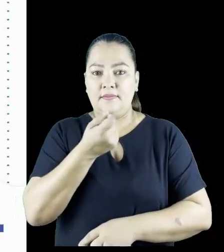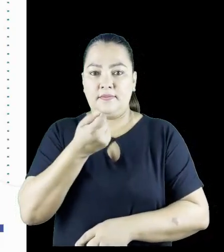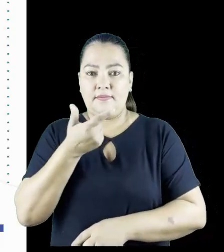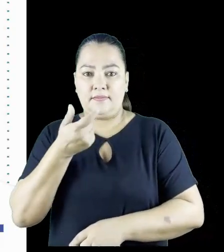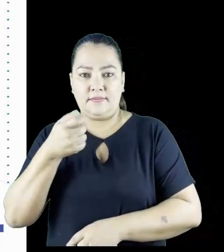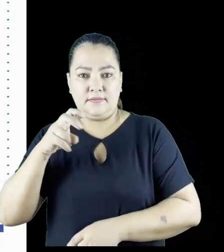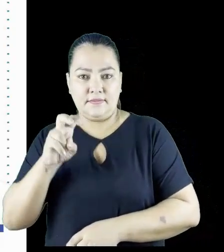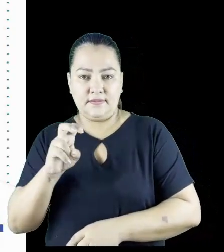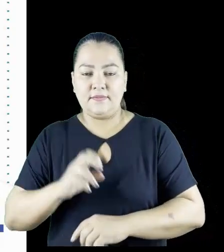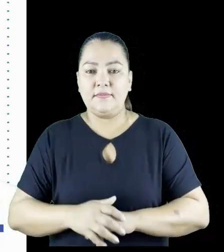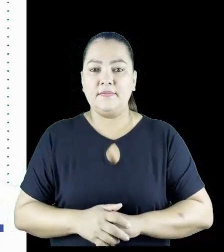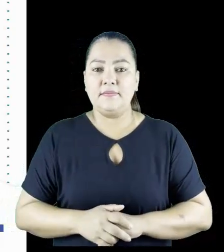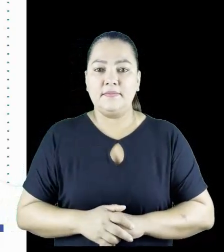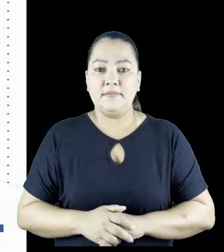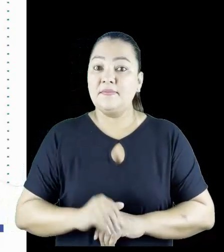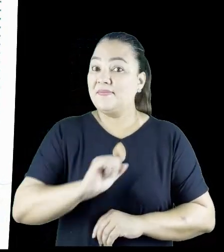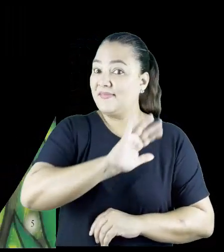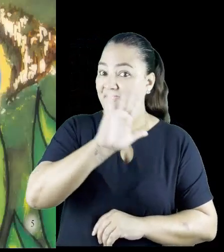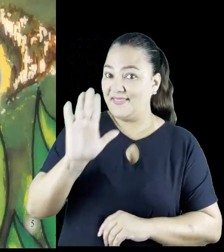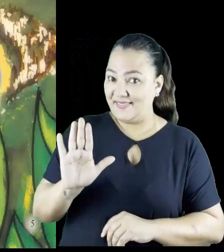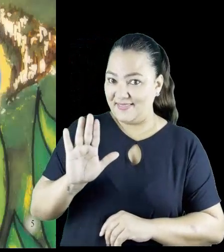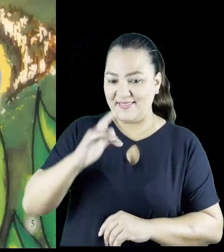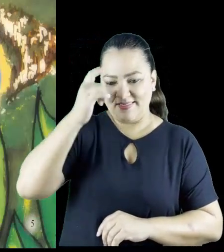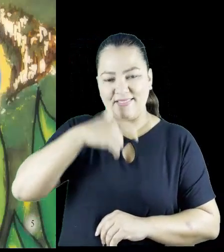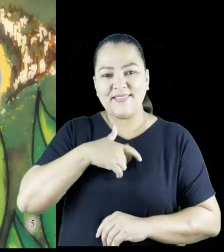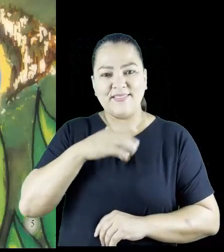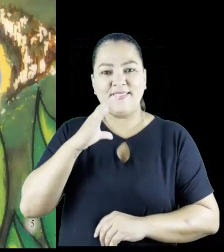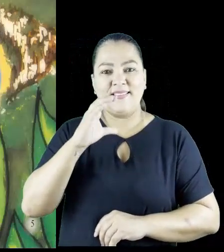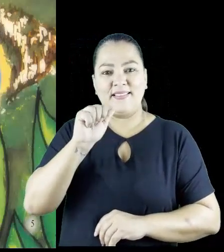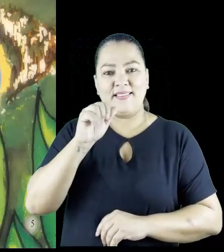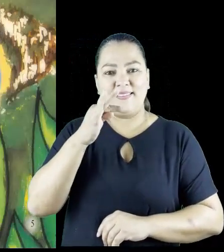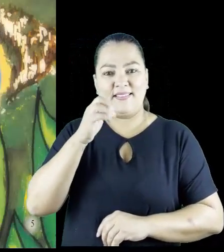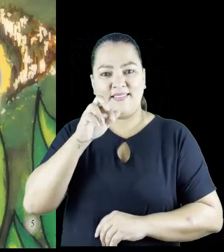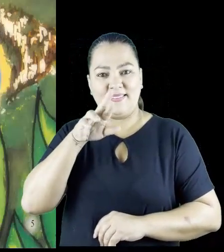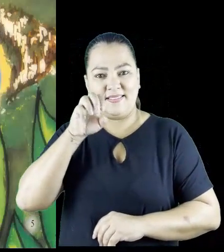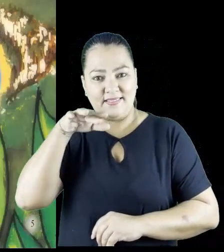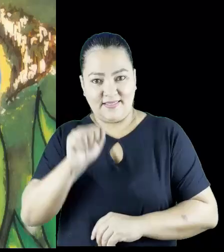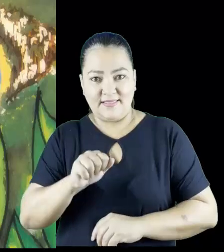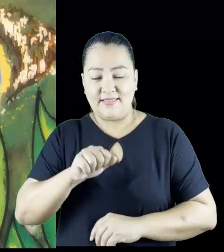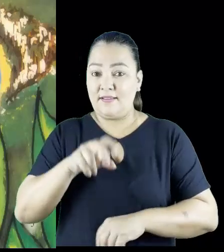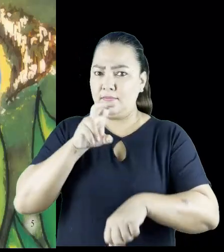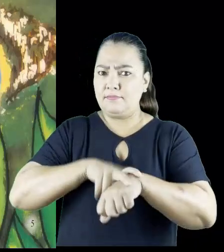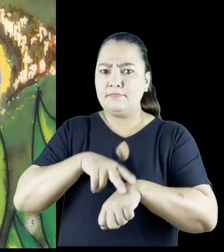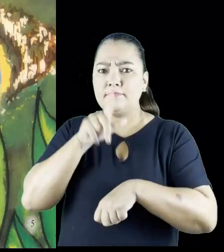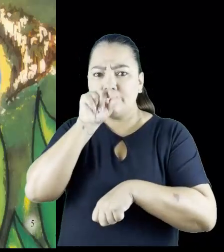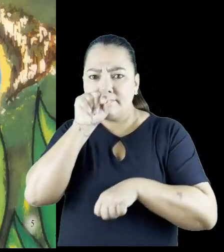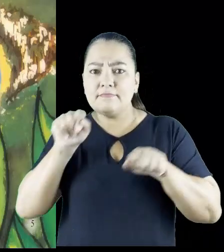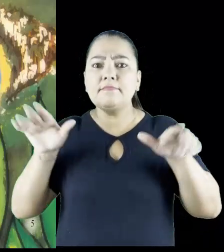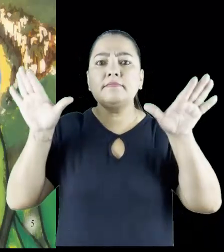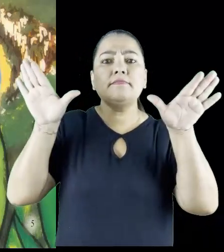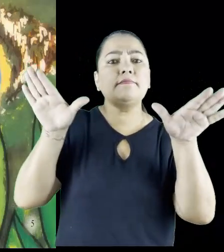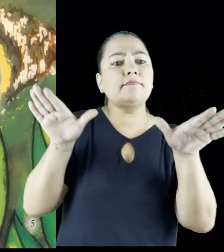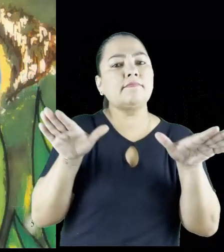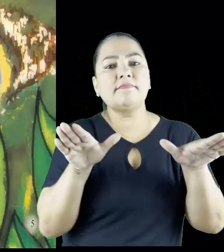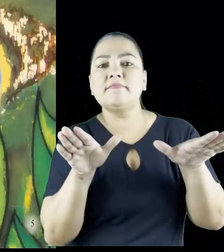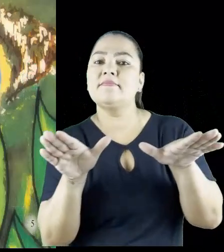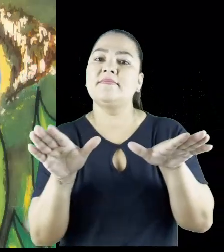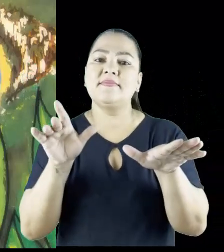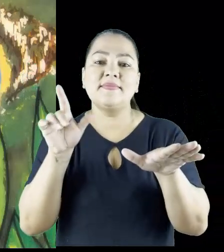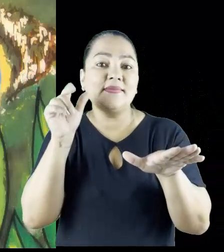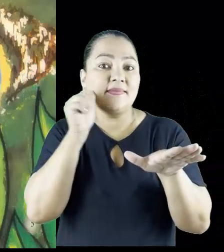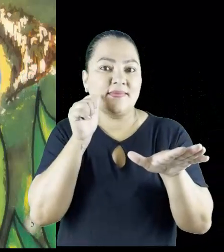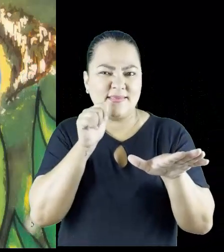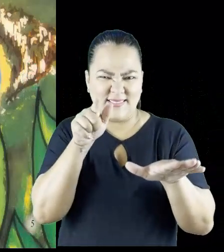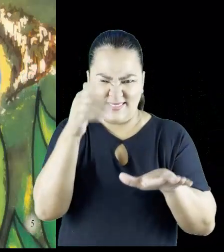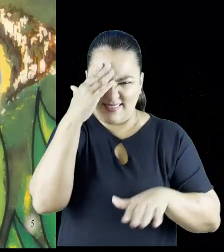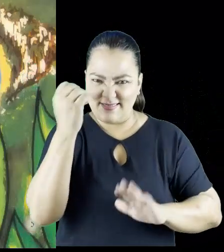Blumenau, 2025. Olá, eu sou a Catarina, uma gavião tesoura fêmea. Sabias